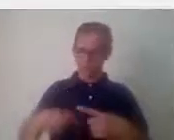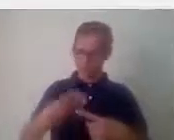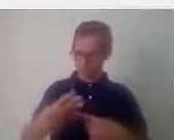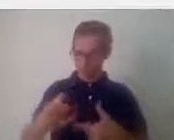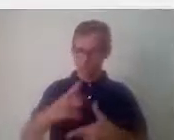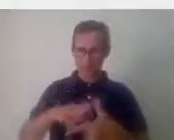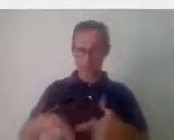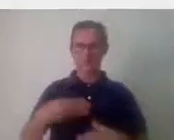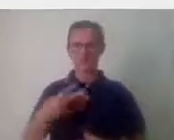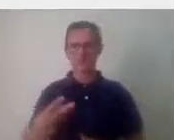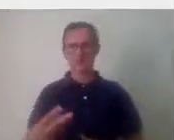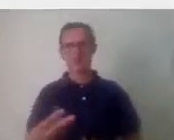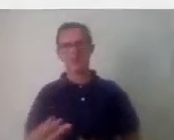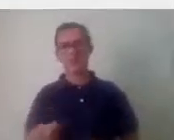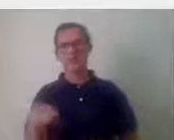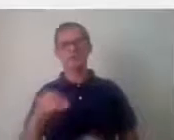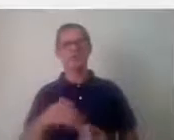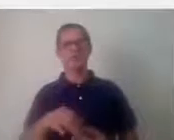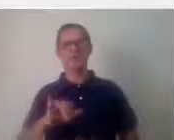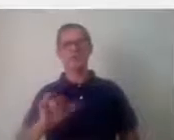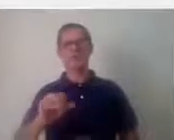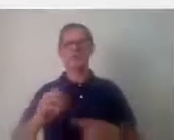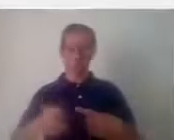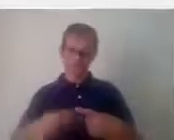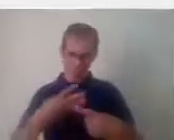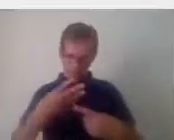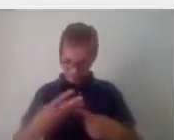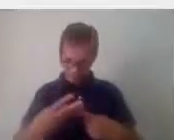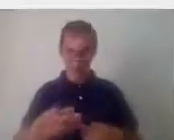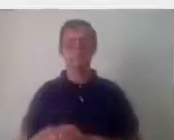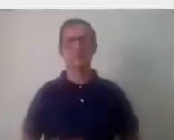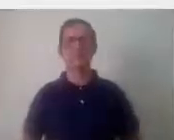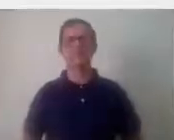3. Então, simplificou, y ao cubo.